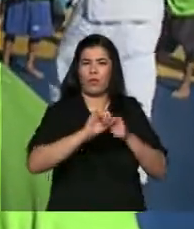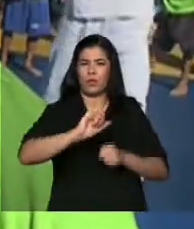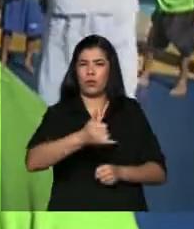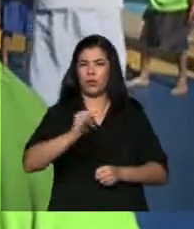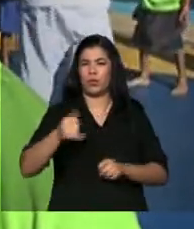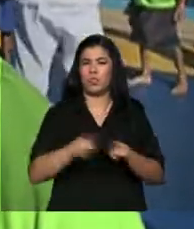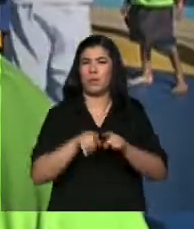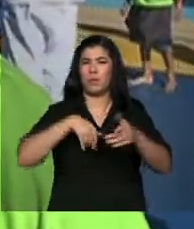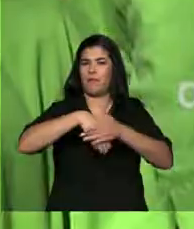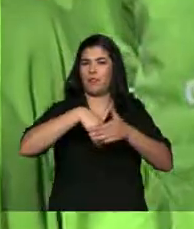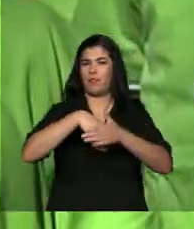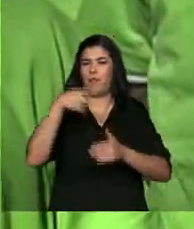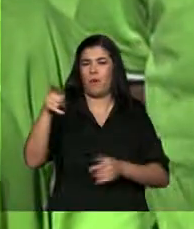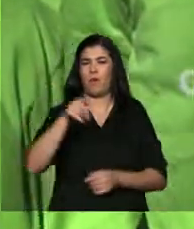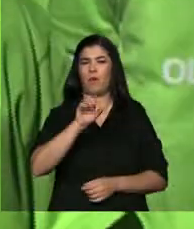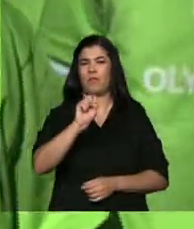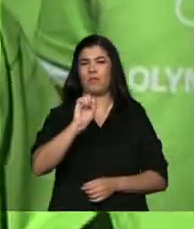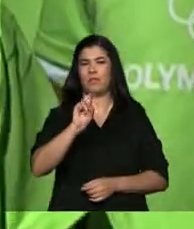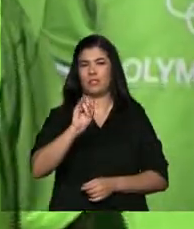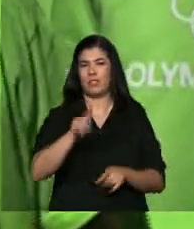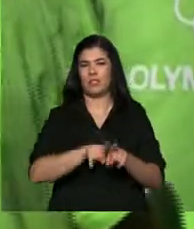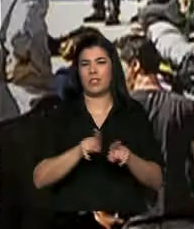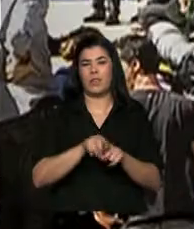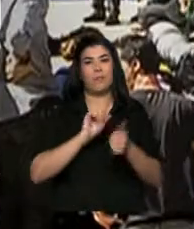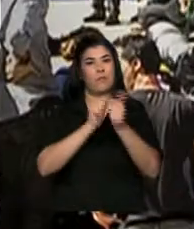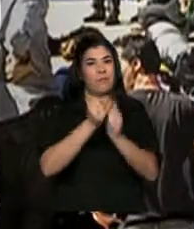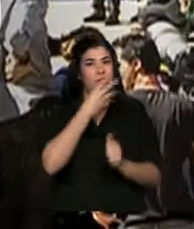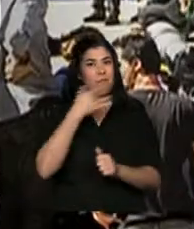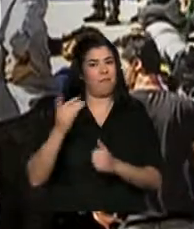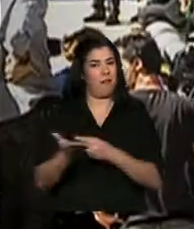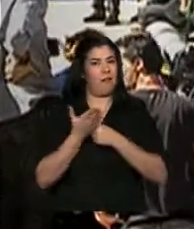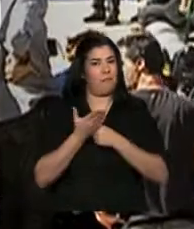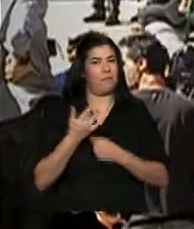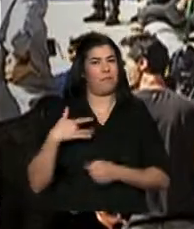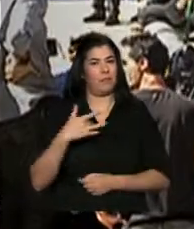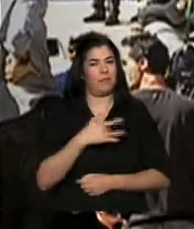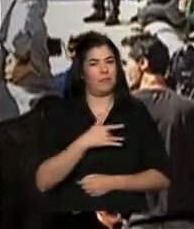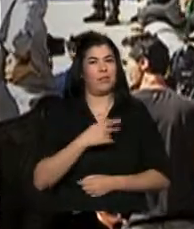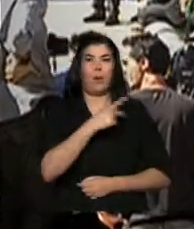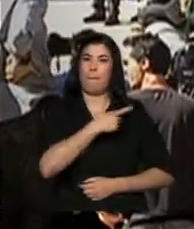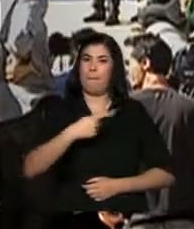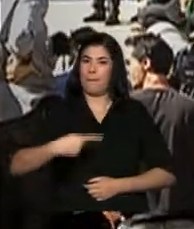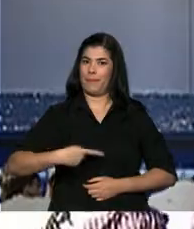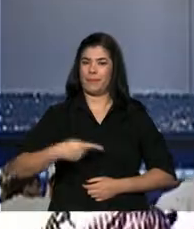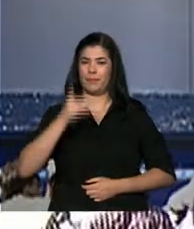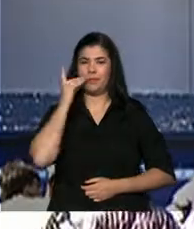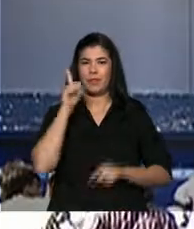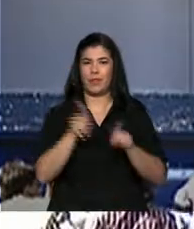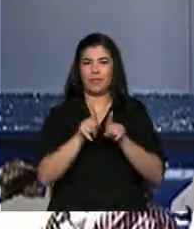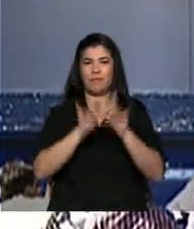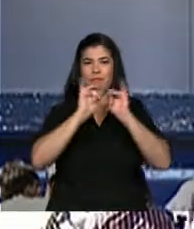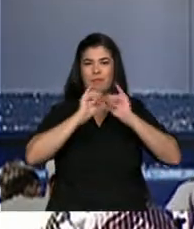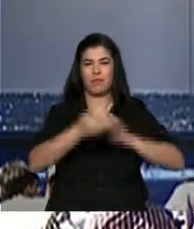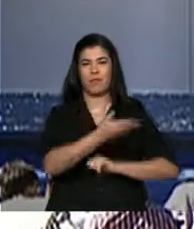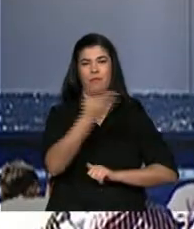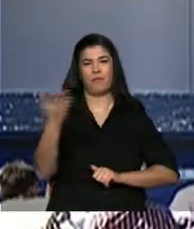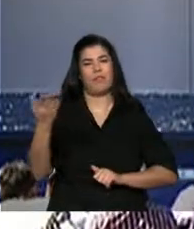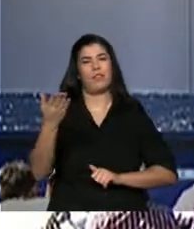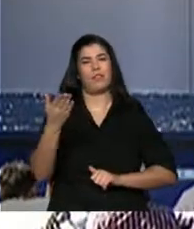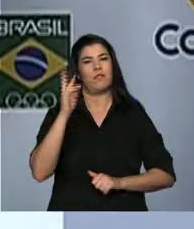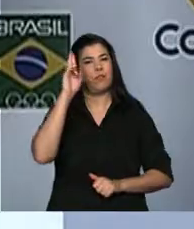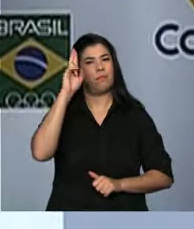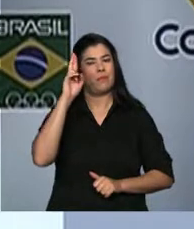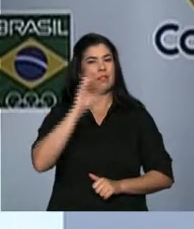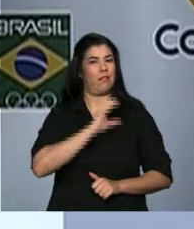faço futebol no SESI. E esporte faz bem para a saúde. A presidenta desejou a todos os atletas que vão representar o Brasil no